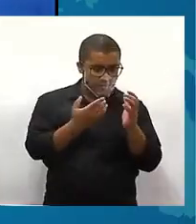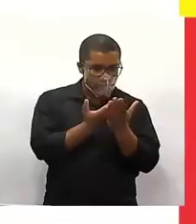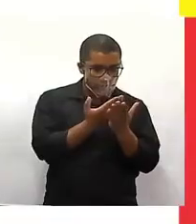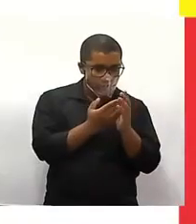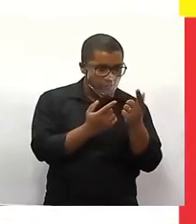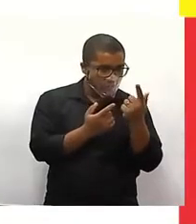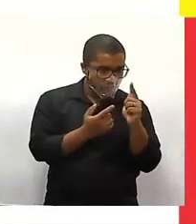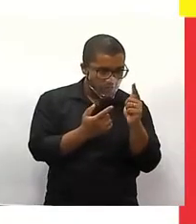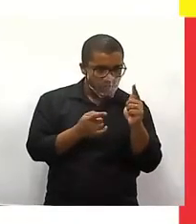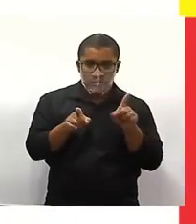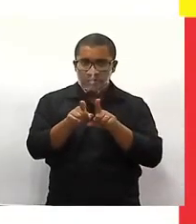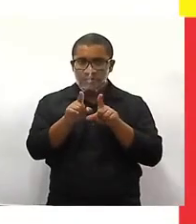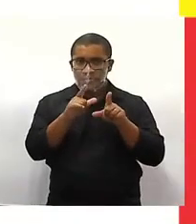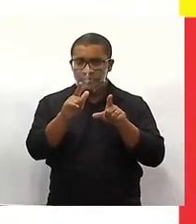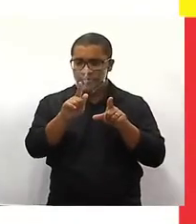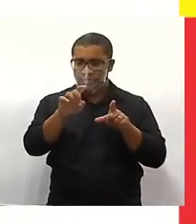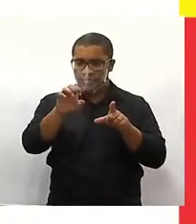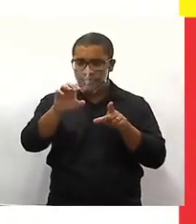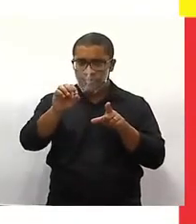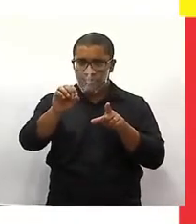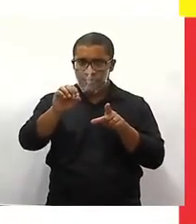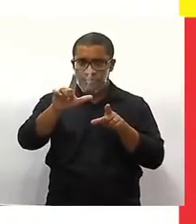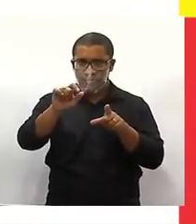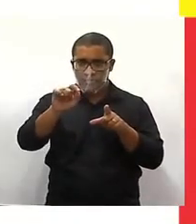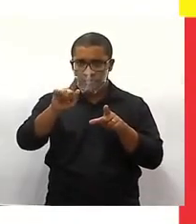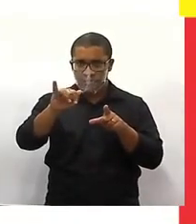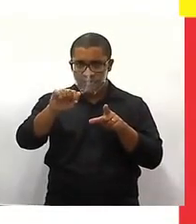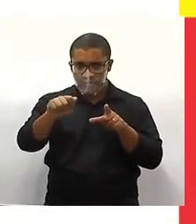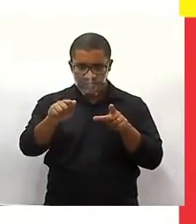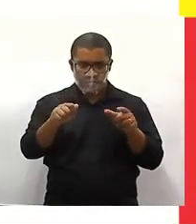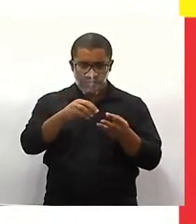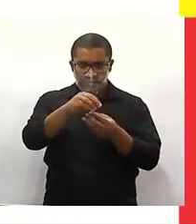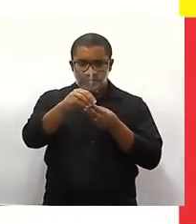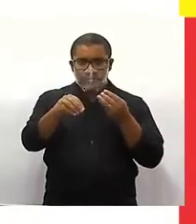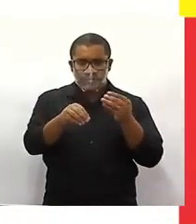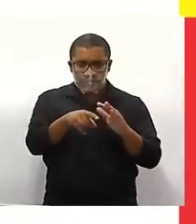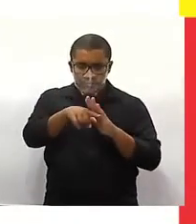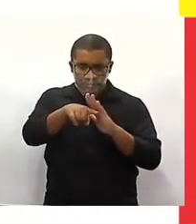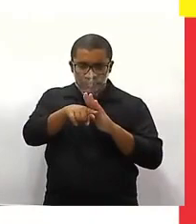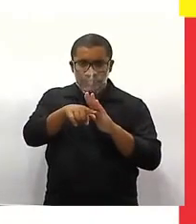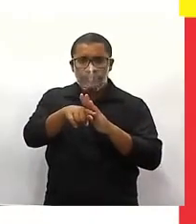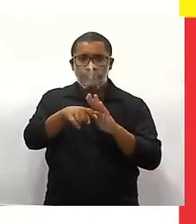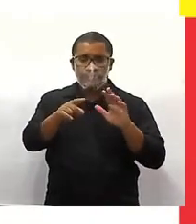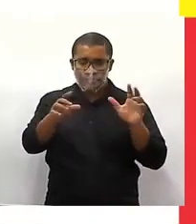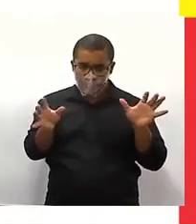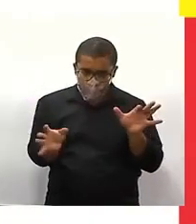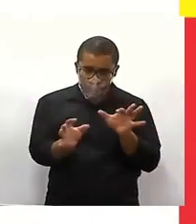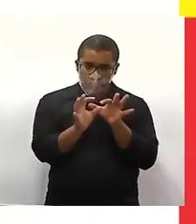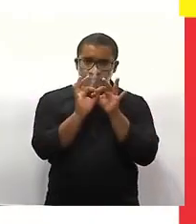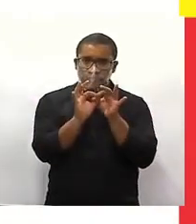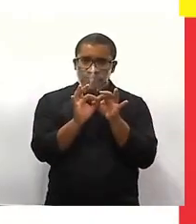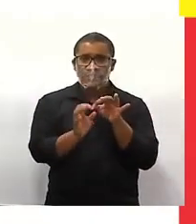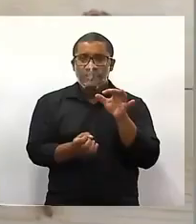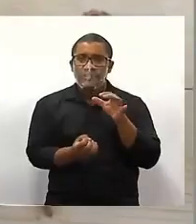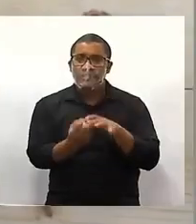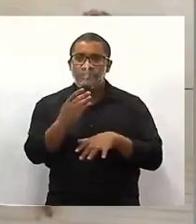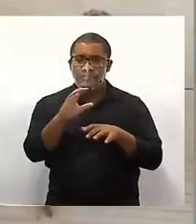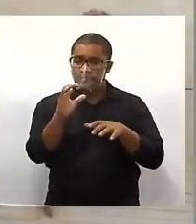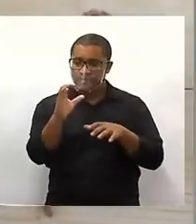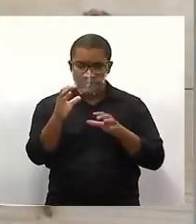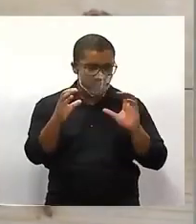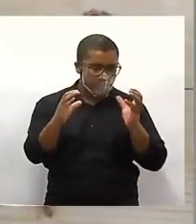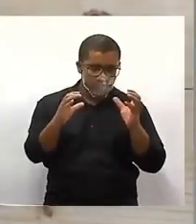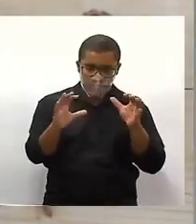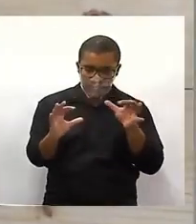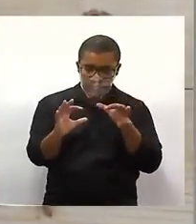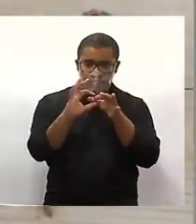e a geologia. Então a geografia e a geologia, ela vai fazer a união dessas duas ciências e